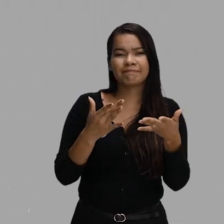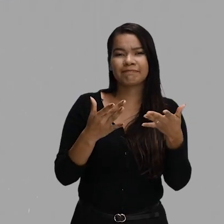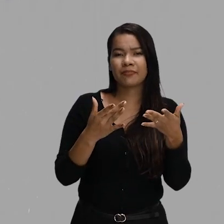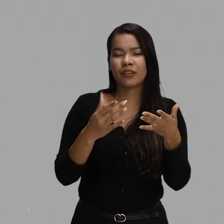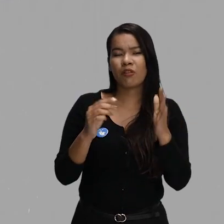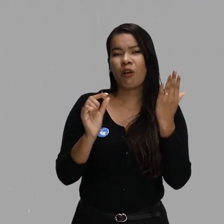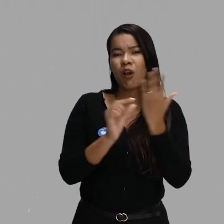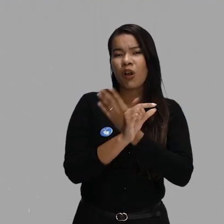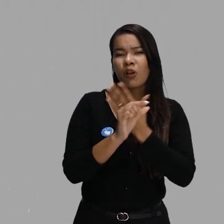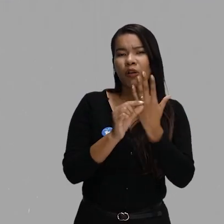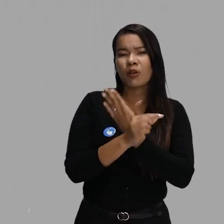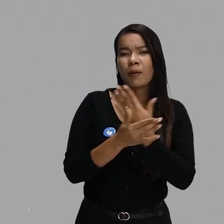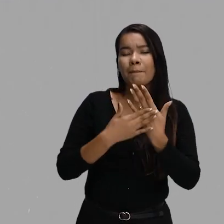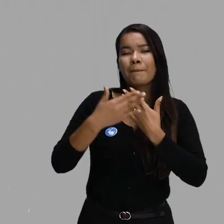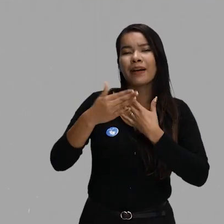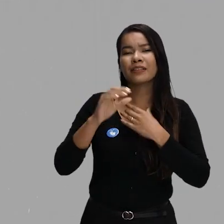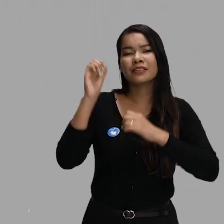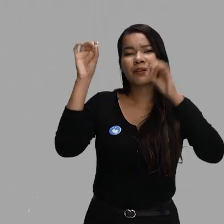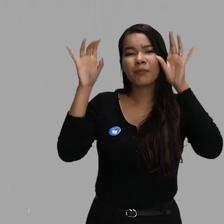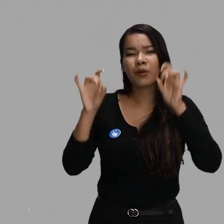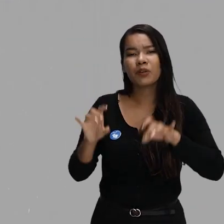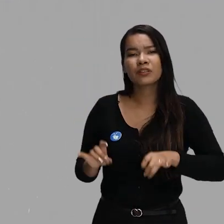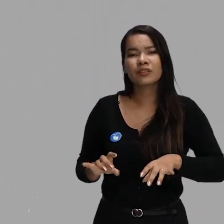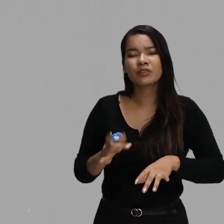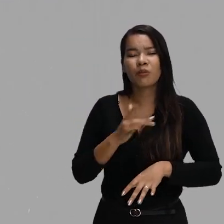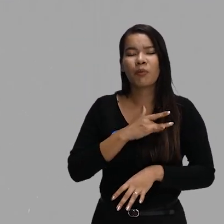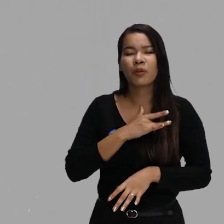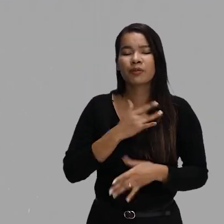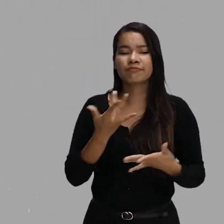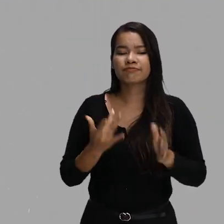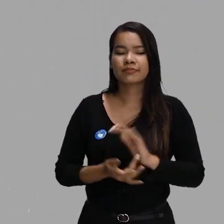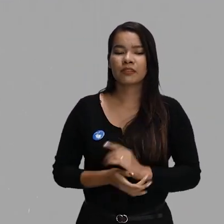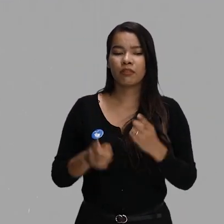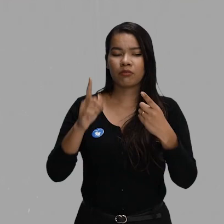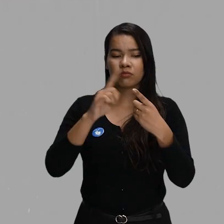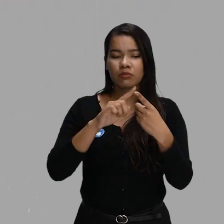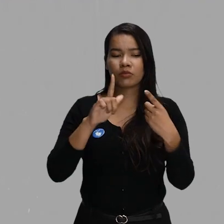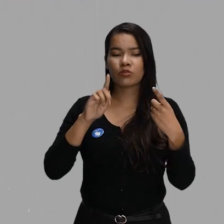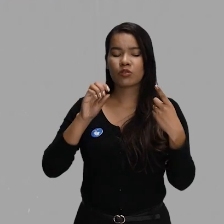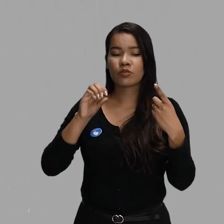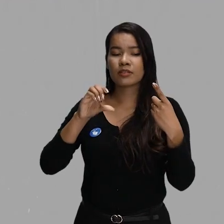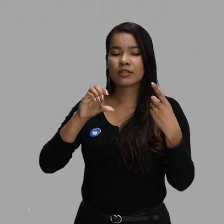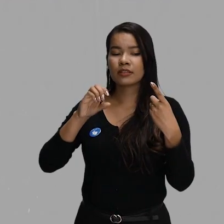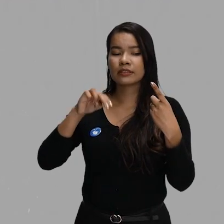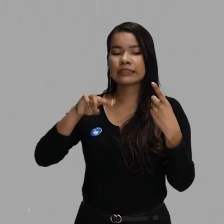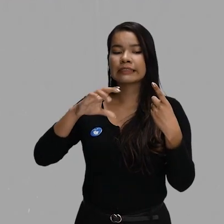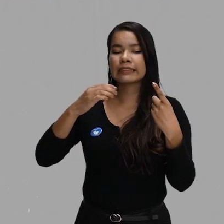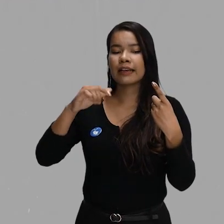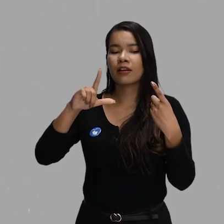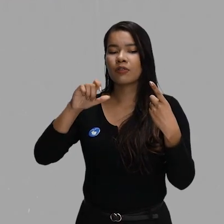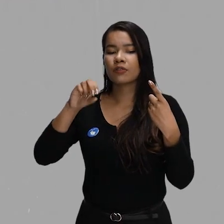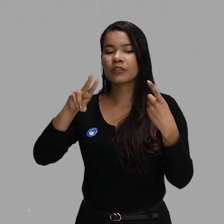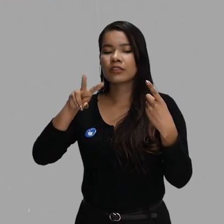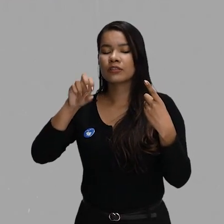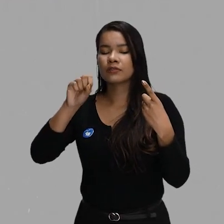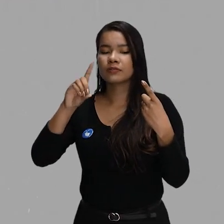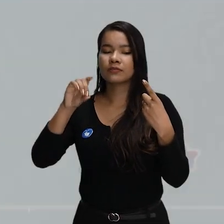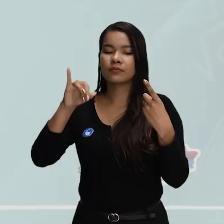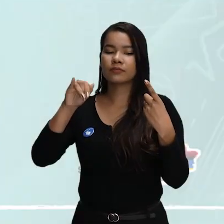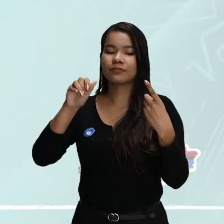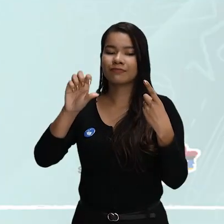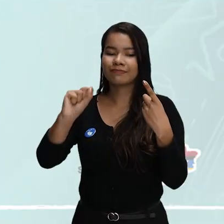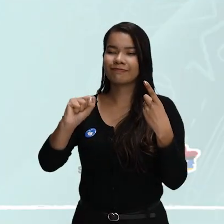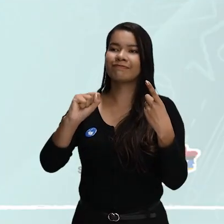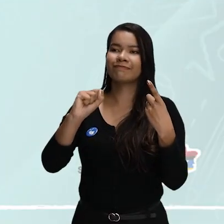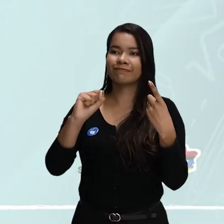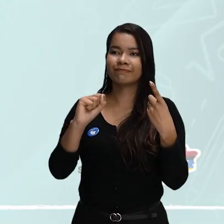que se destacam no romantismo? Gonçalves Dias, claro, nome da nossa